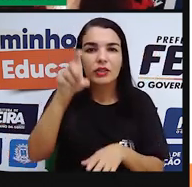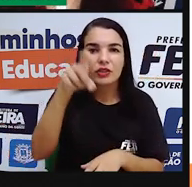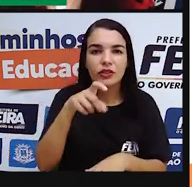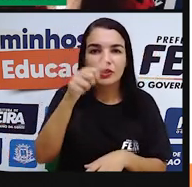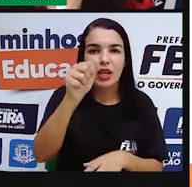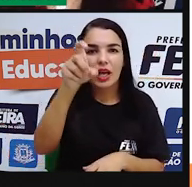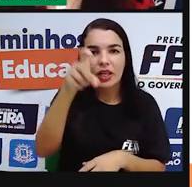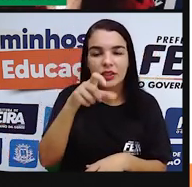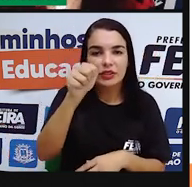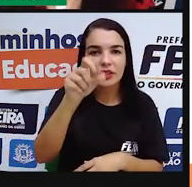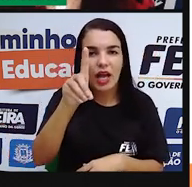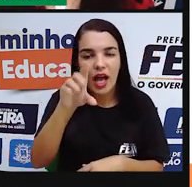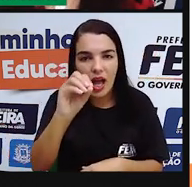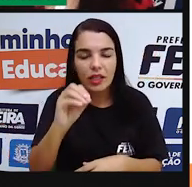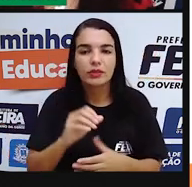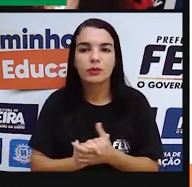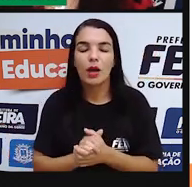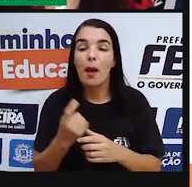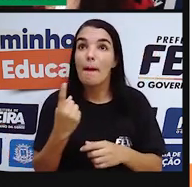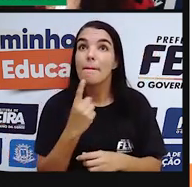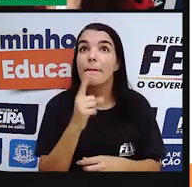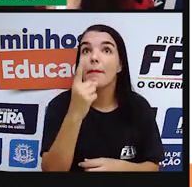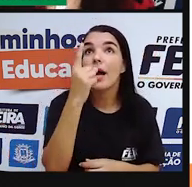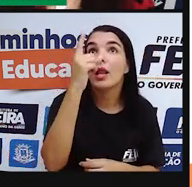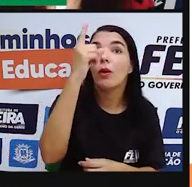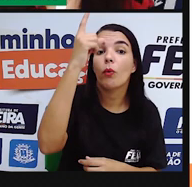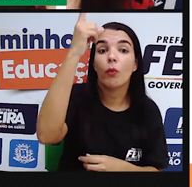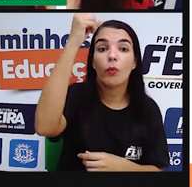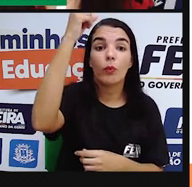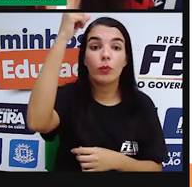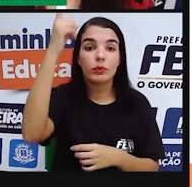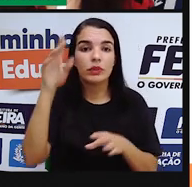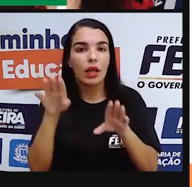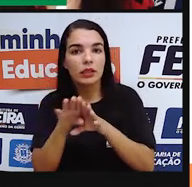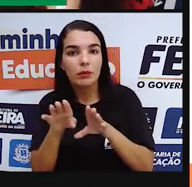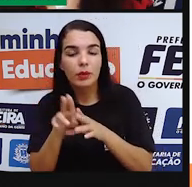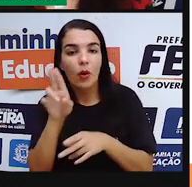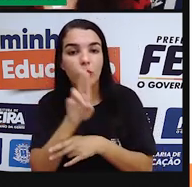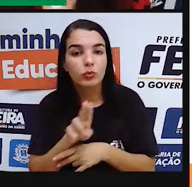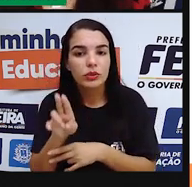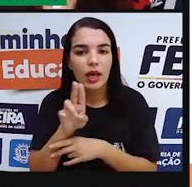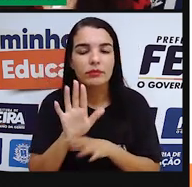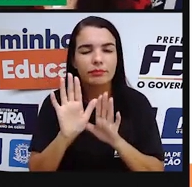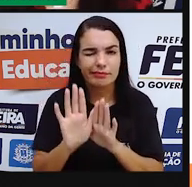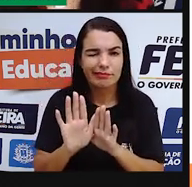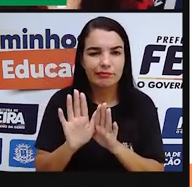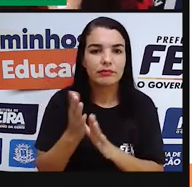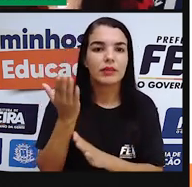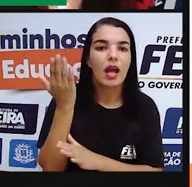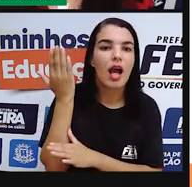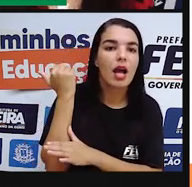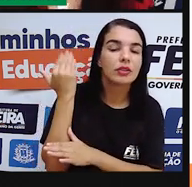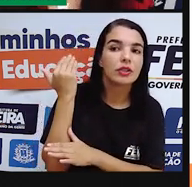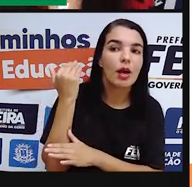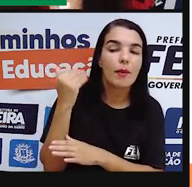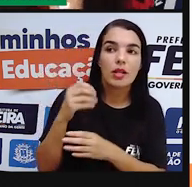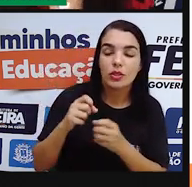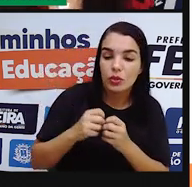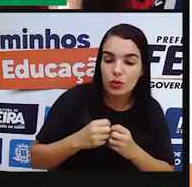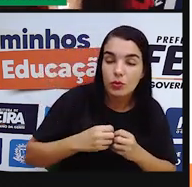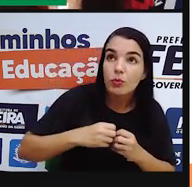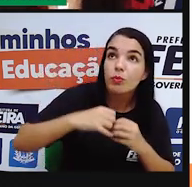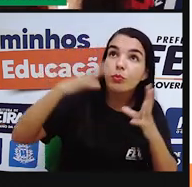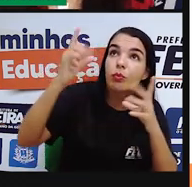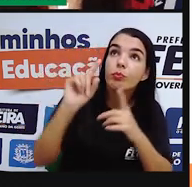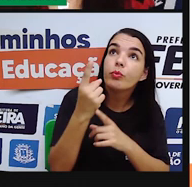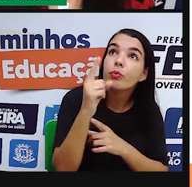xaxado. Os balões, que também são utilizados, que antigamente se